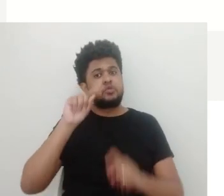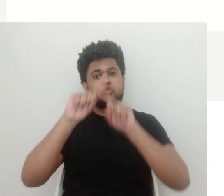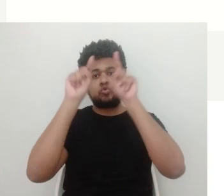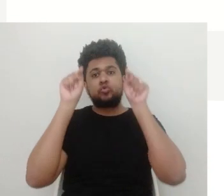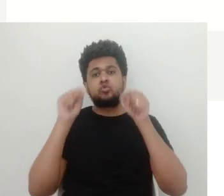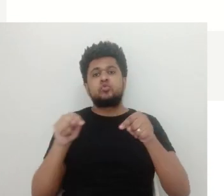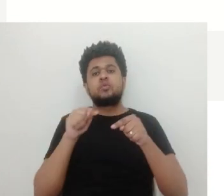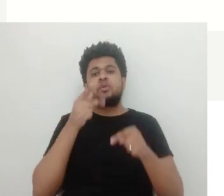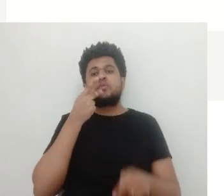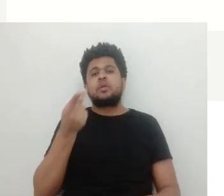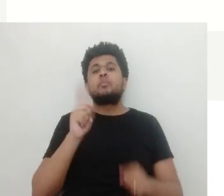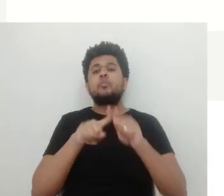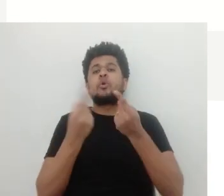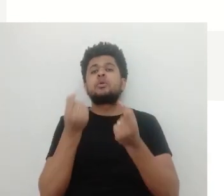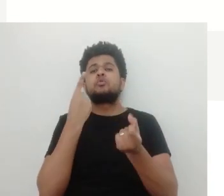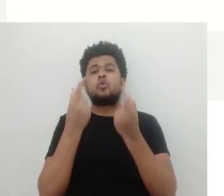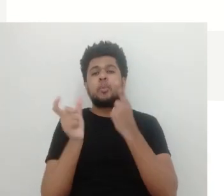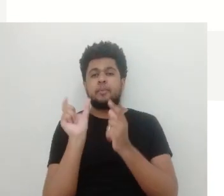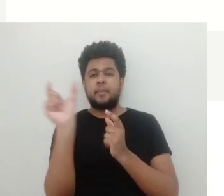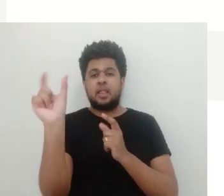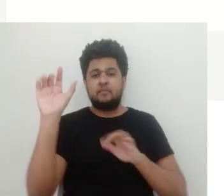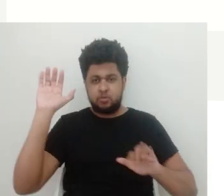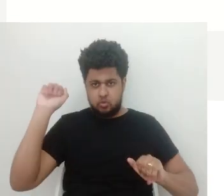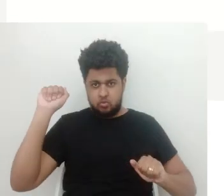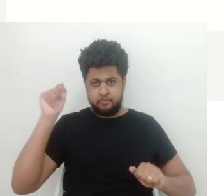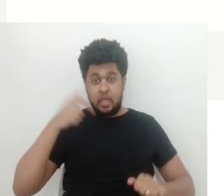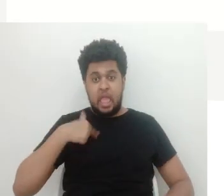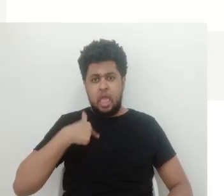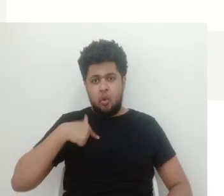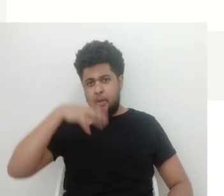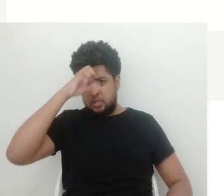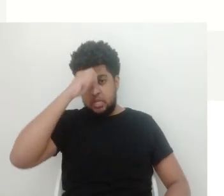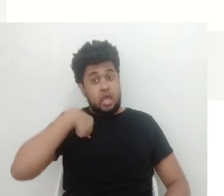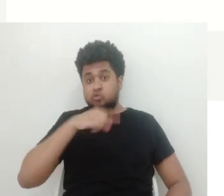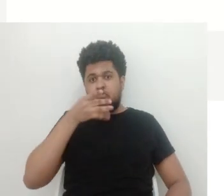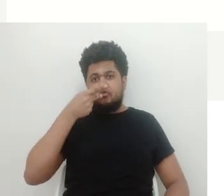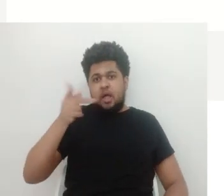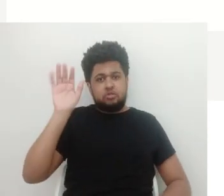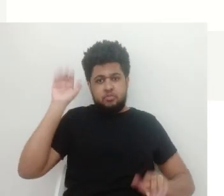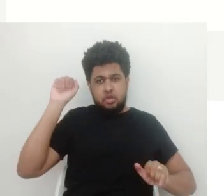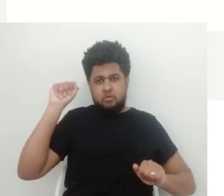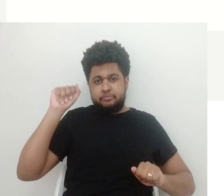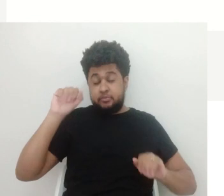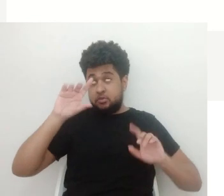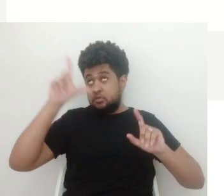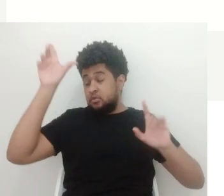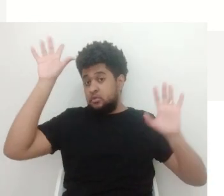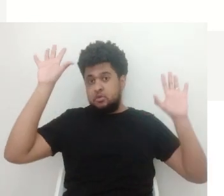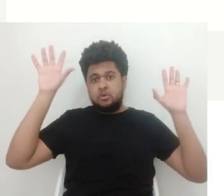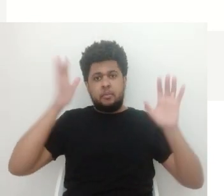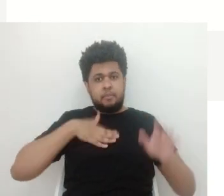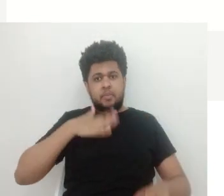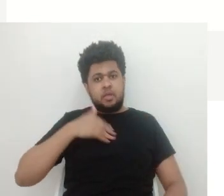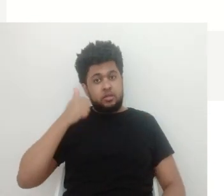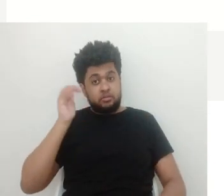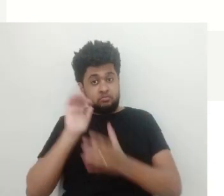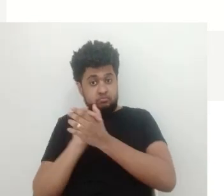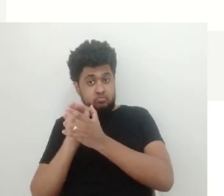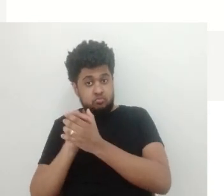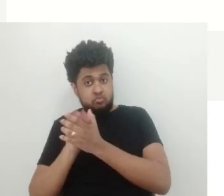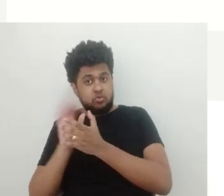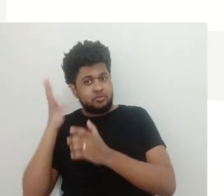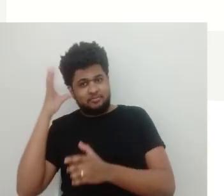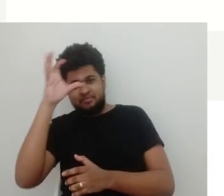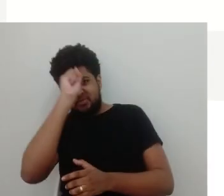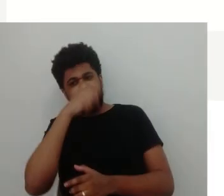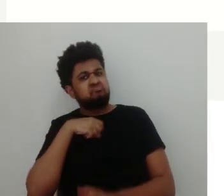rapidamente. Inversão significa investimento, não significa? Diana, me ajuda, faça assim com a cabeça. Investimento no